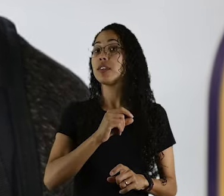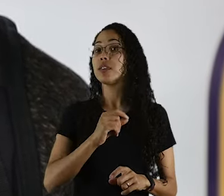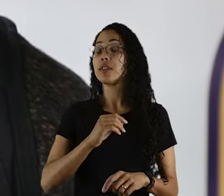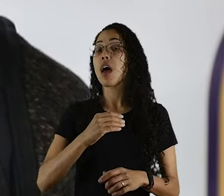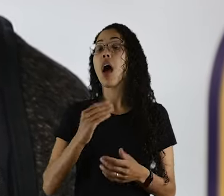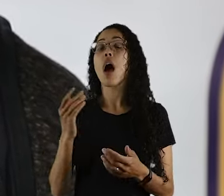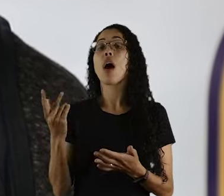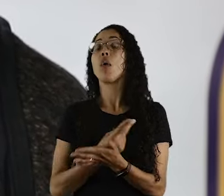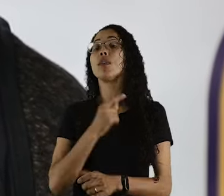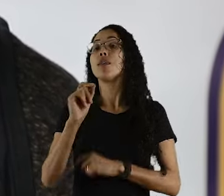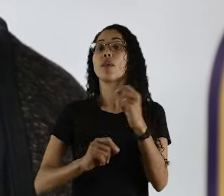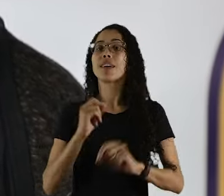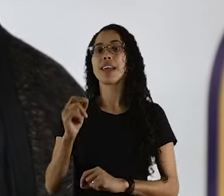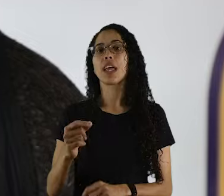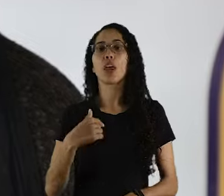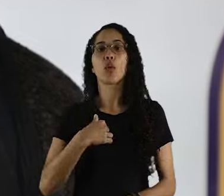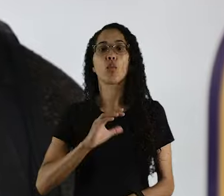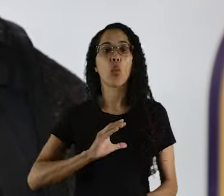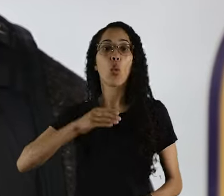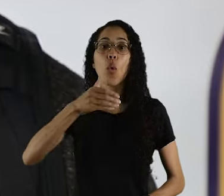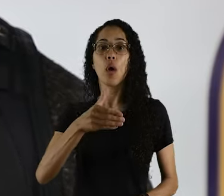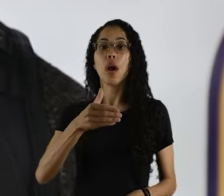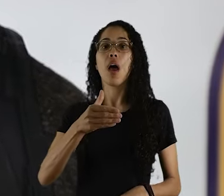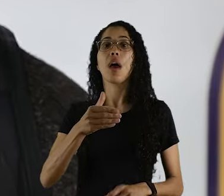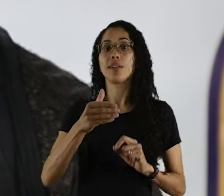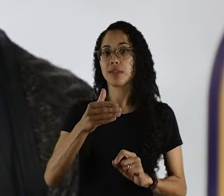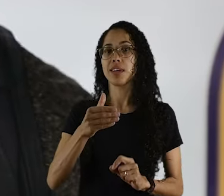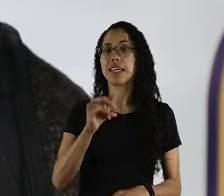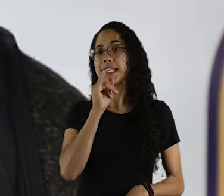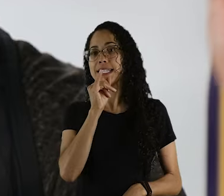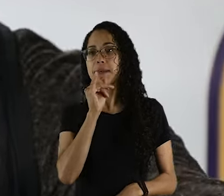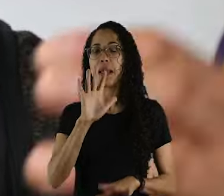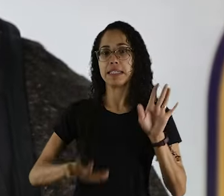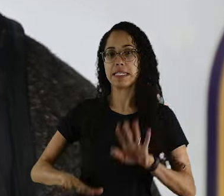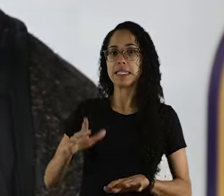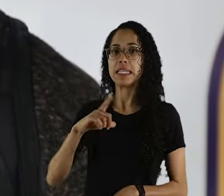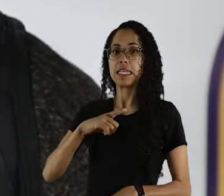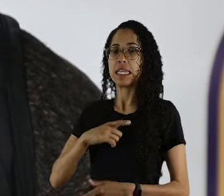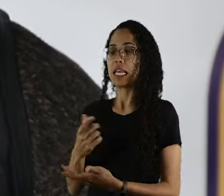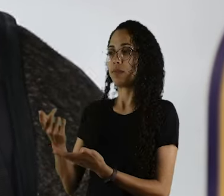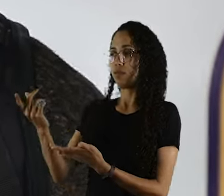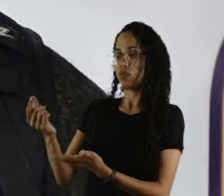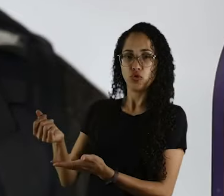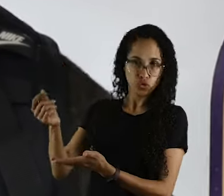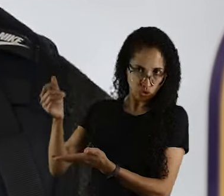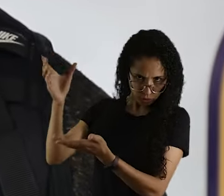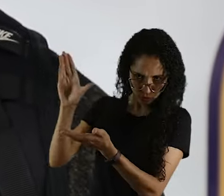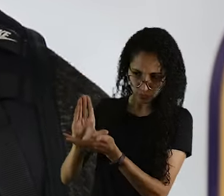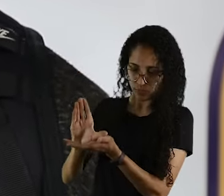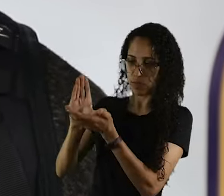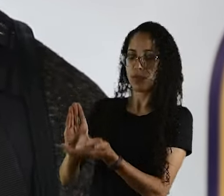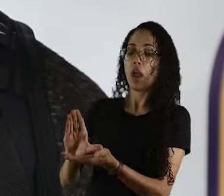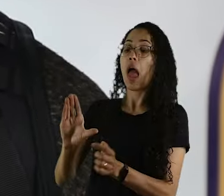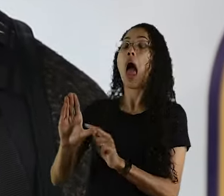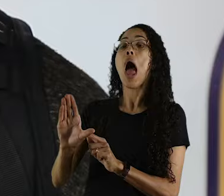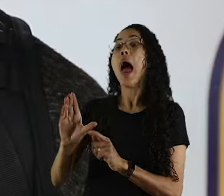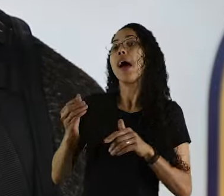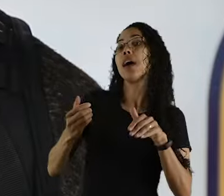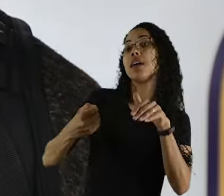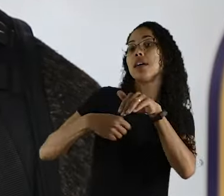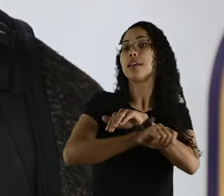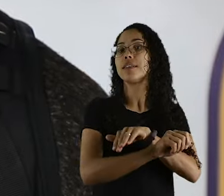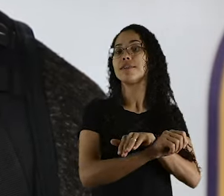tirar aquele dinheiro que em teoria está ali disponível para você gastar, comprar uma besteira na 25 de março, e você colocar em um